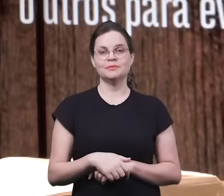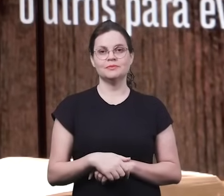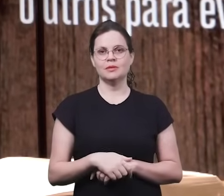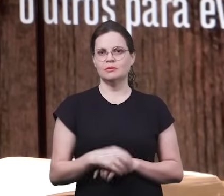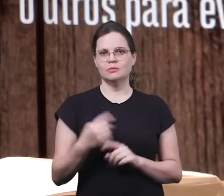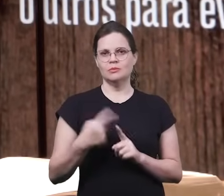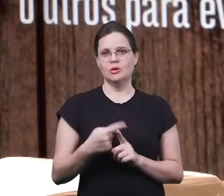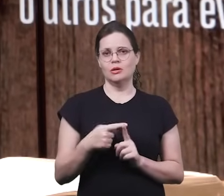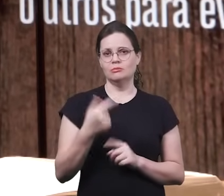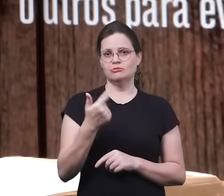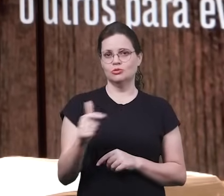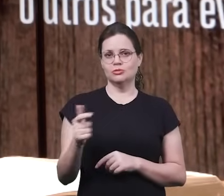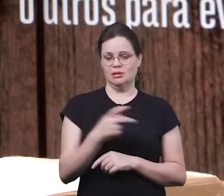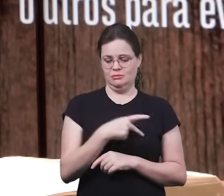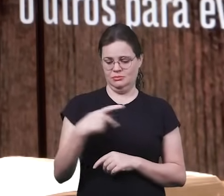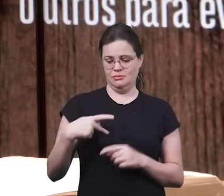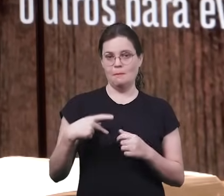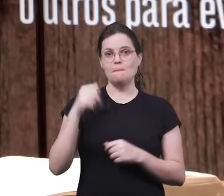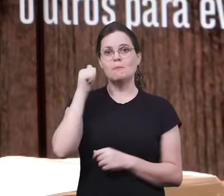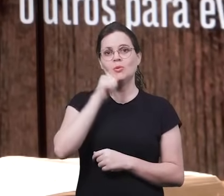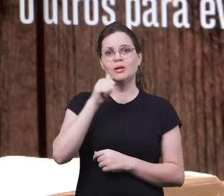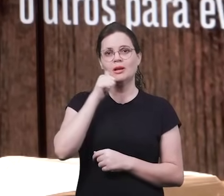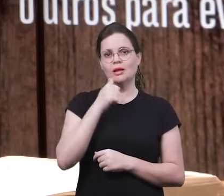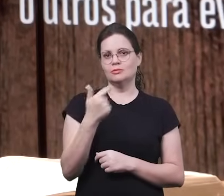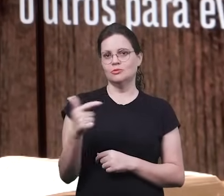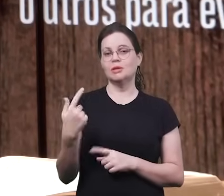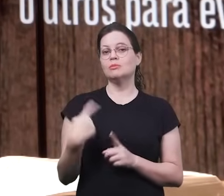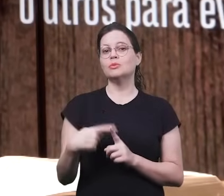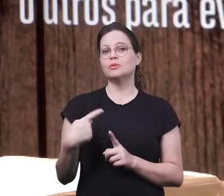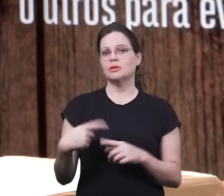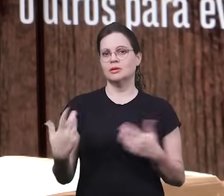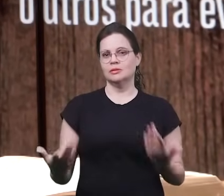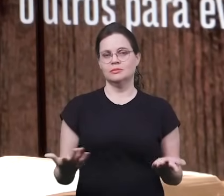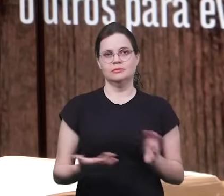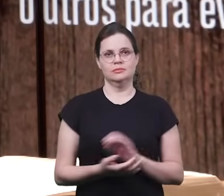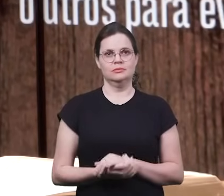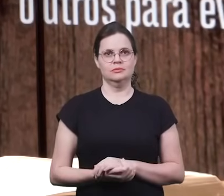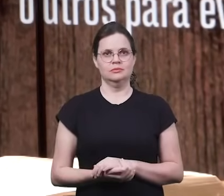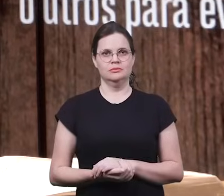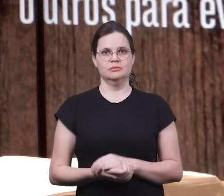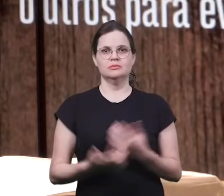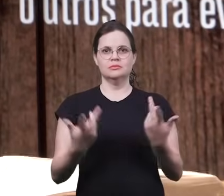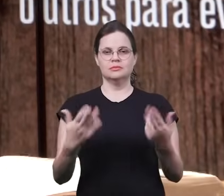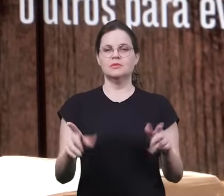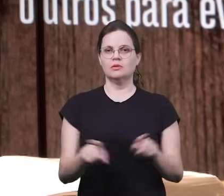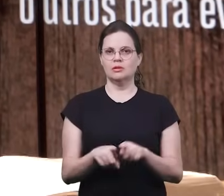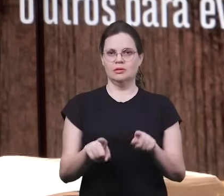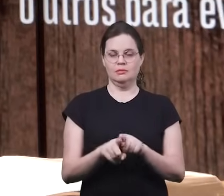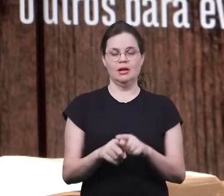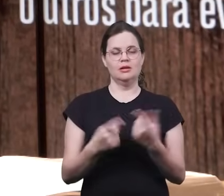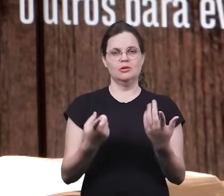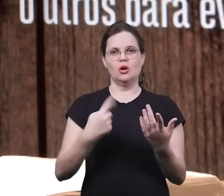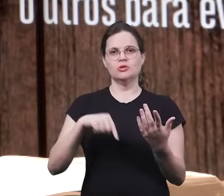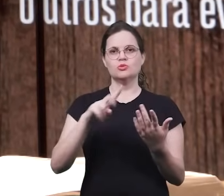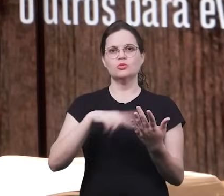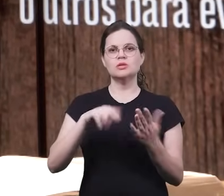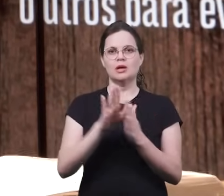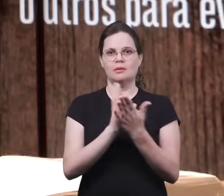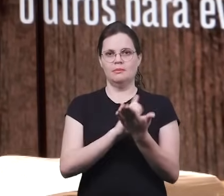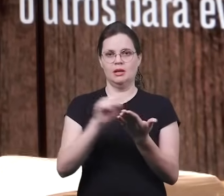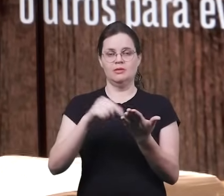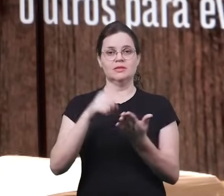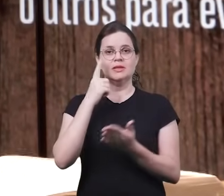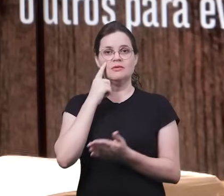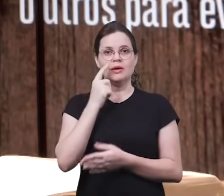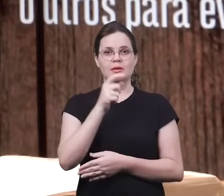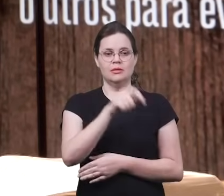Exemplo daquilo que nós vimos dentro da palavra, até mesmo um exemplo que nós trouxemos lá no Velho Testamento, né? Lá